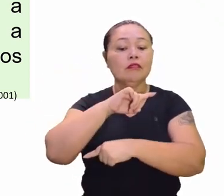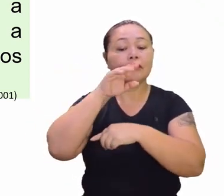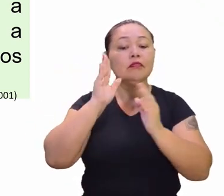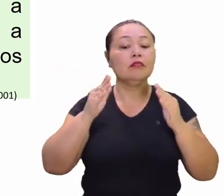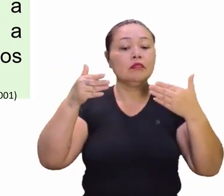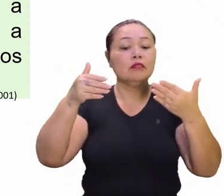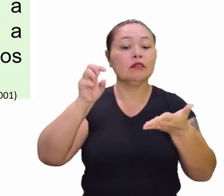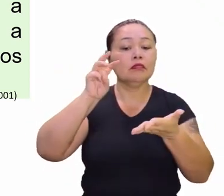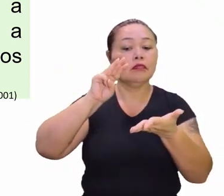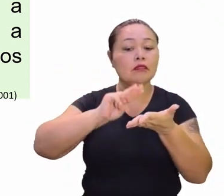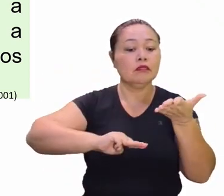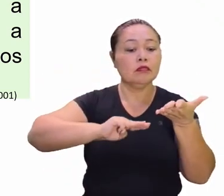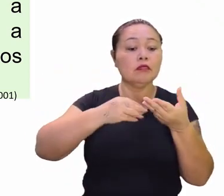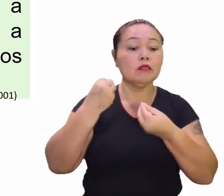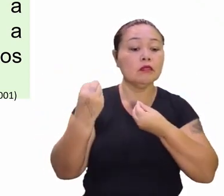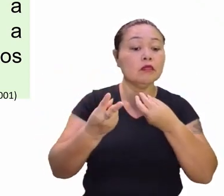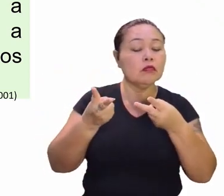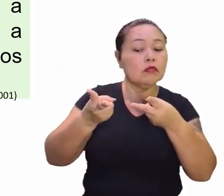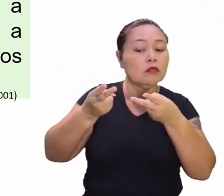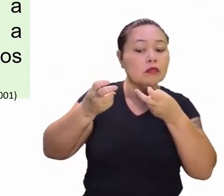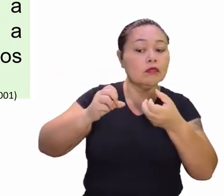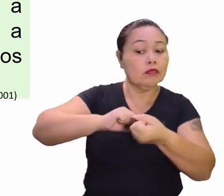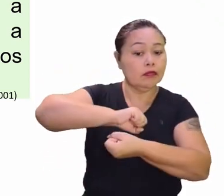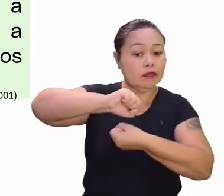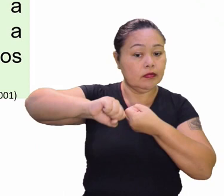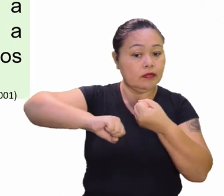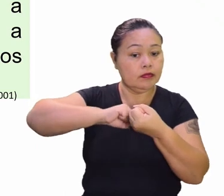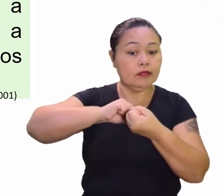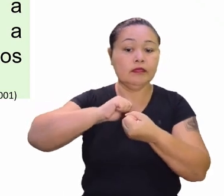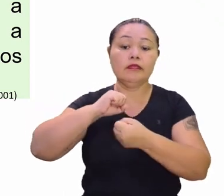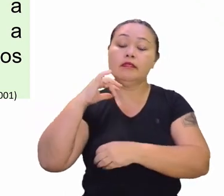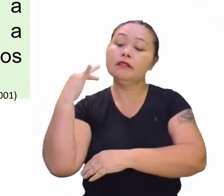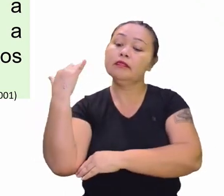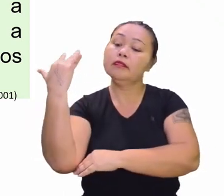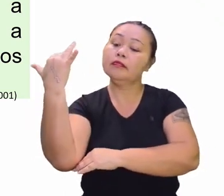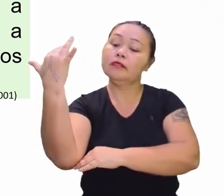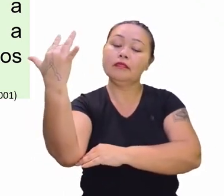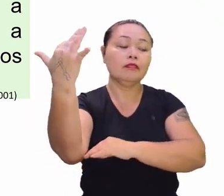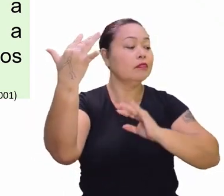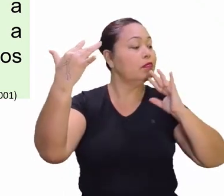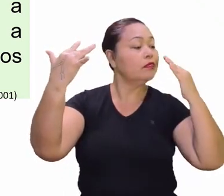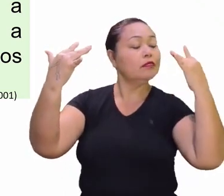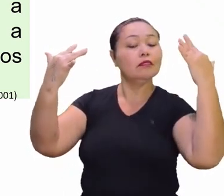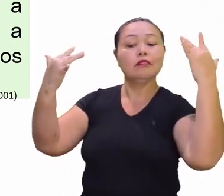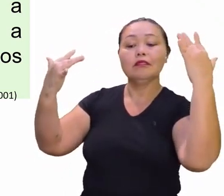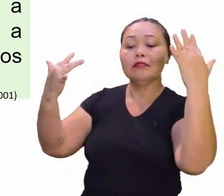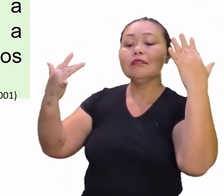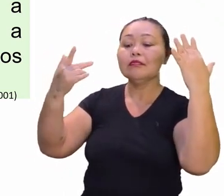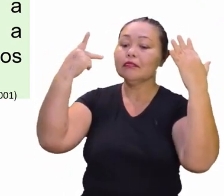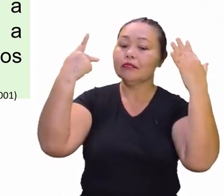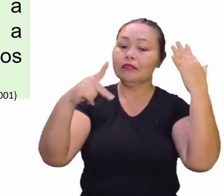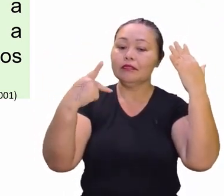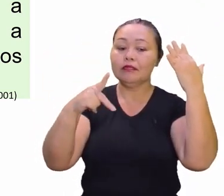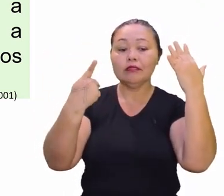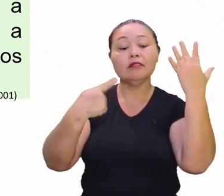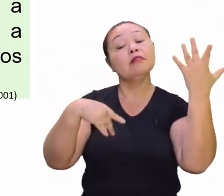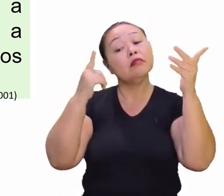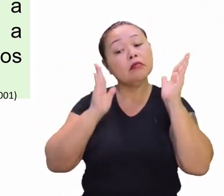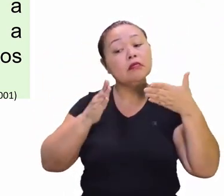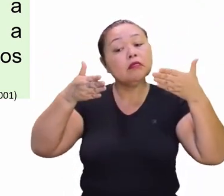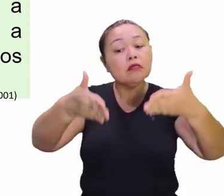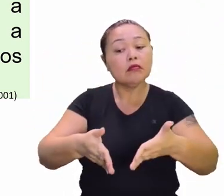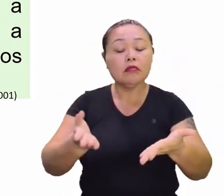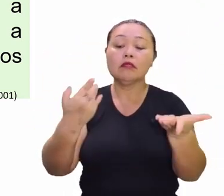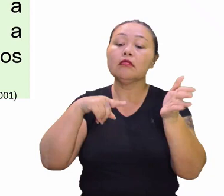com ênfase em métodos para a exploração sustentável de florestas nativas, a pesquisa